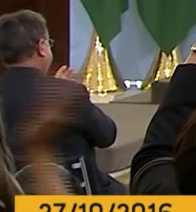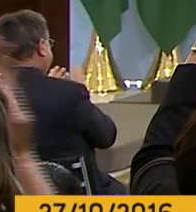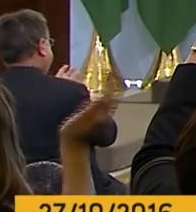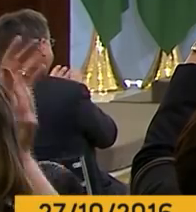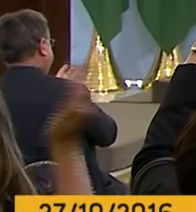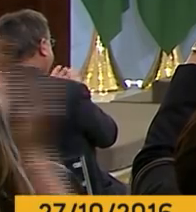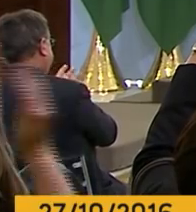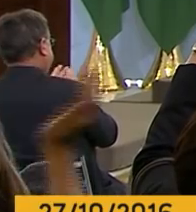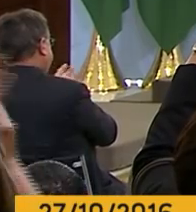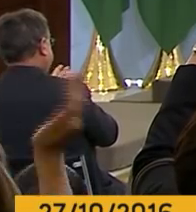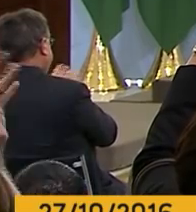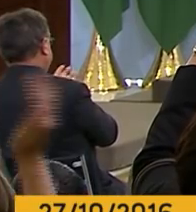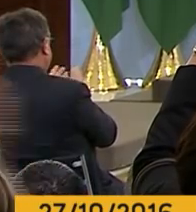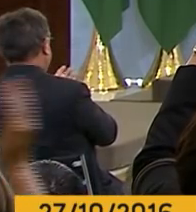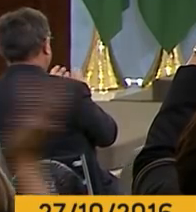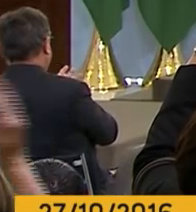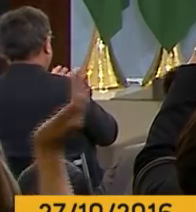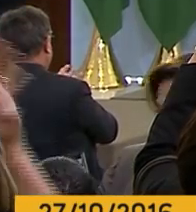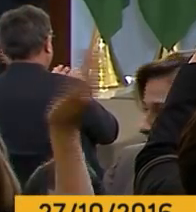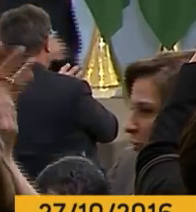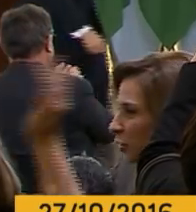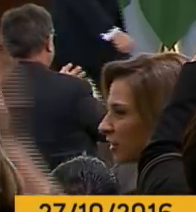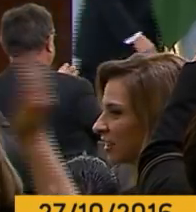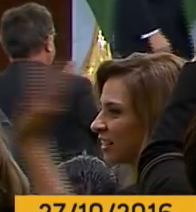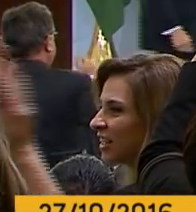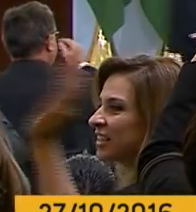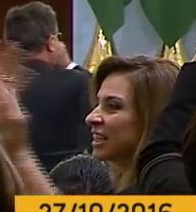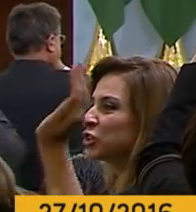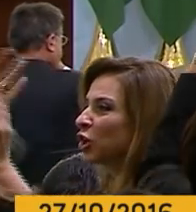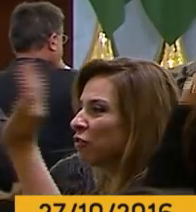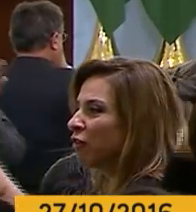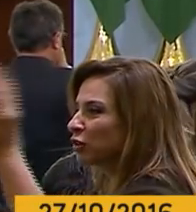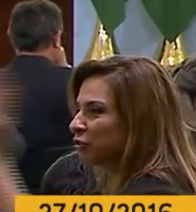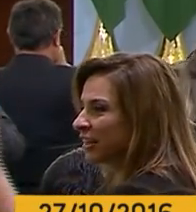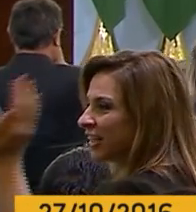jurídicas registradas como salão de beleza.